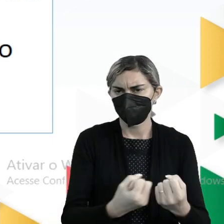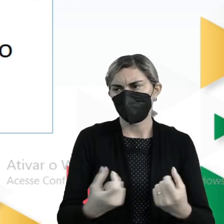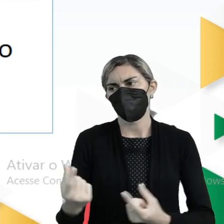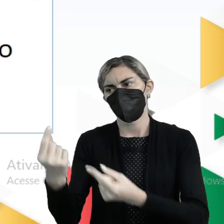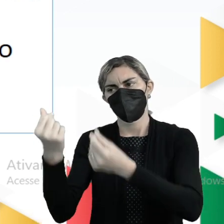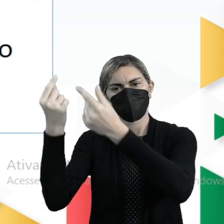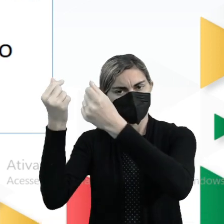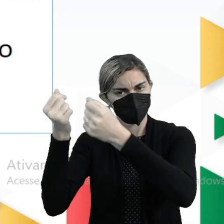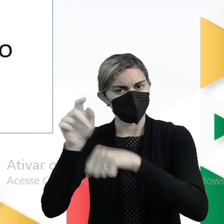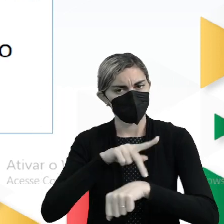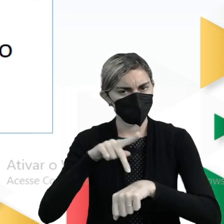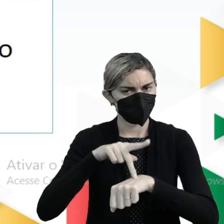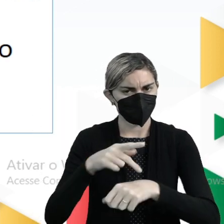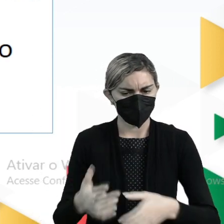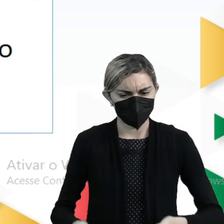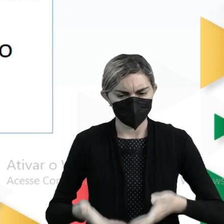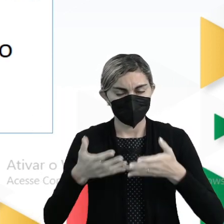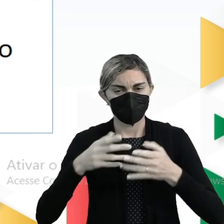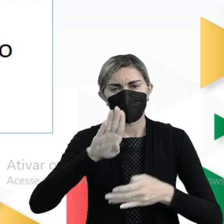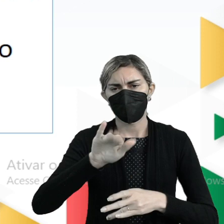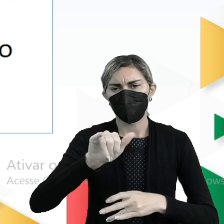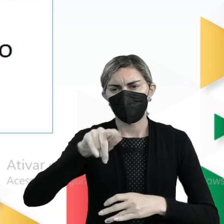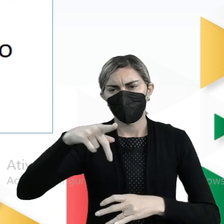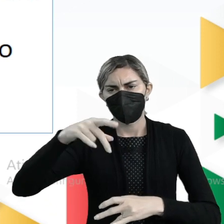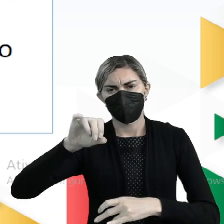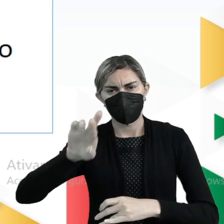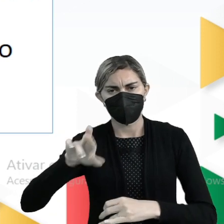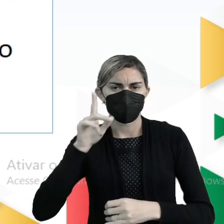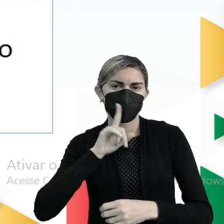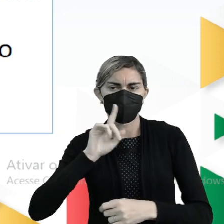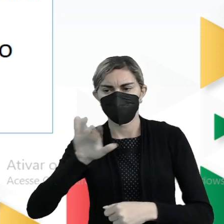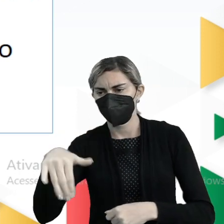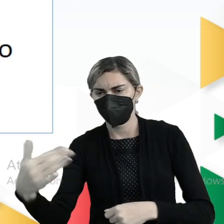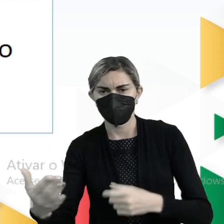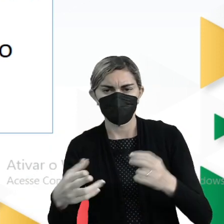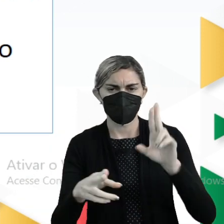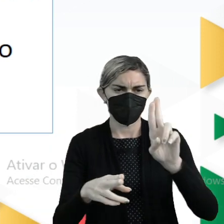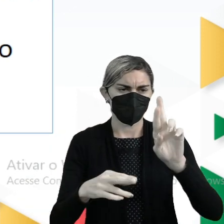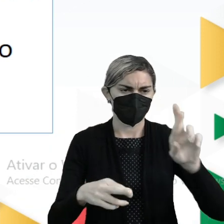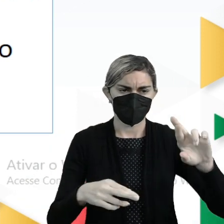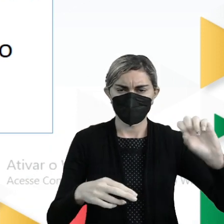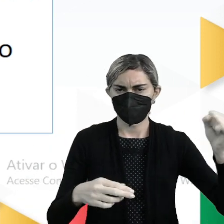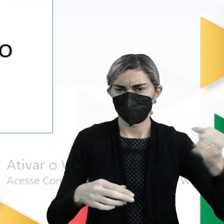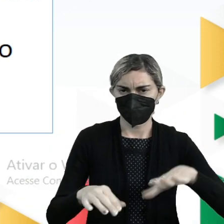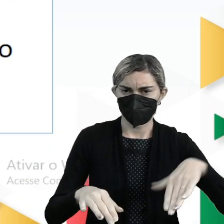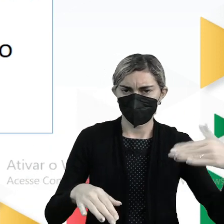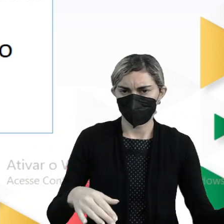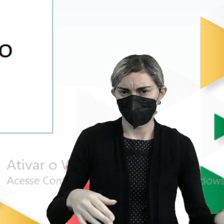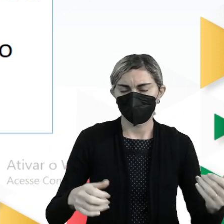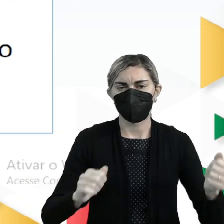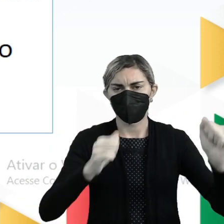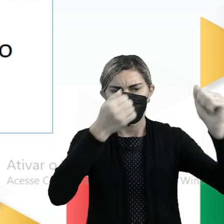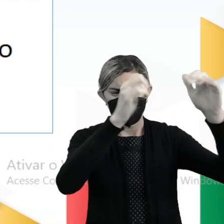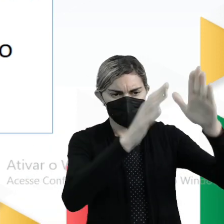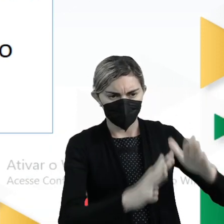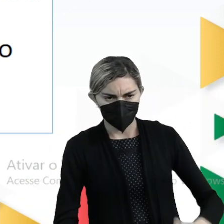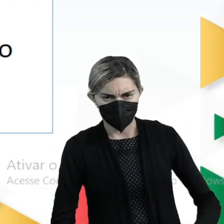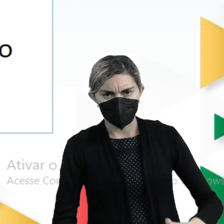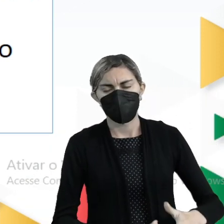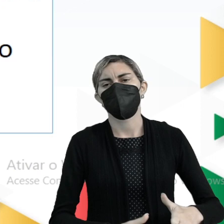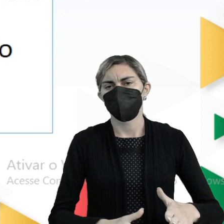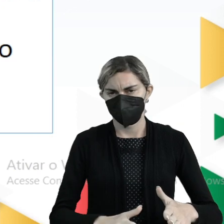econômico das nações. Quando era chamado bipolar, porque era os Estados Unidos de um lado e ex-União Soviética do outro, tá? Quando caiu o Muro de Berlim,